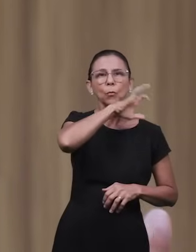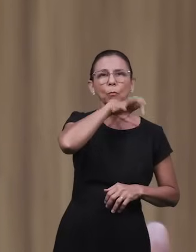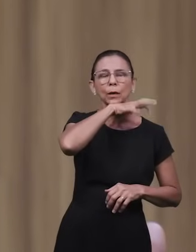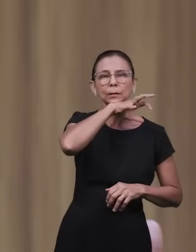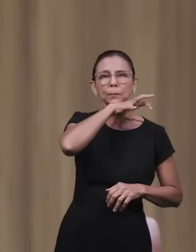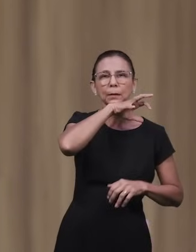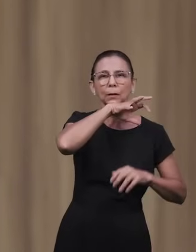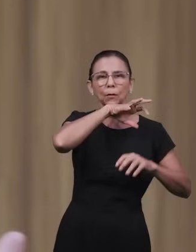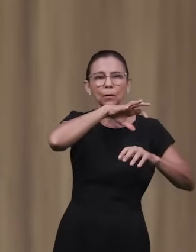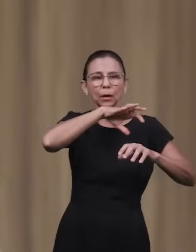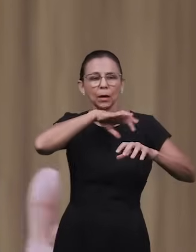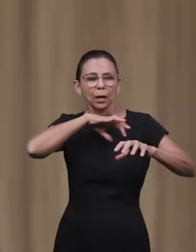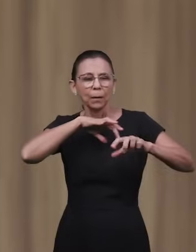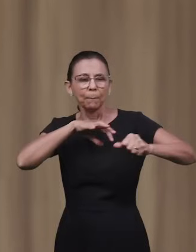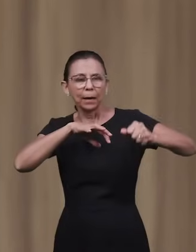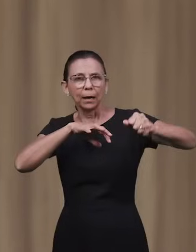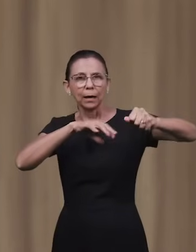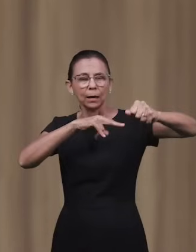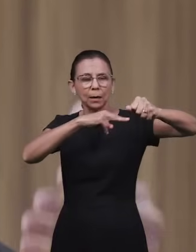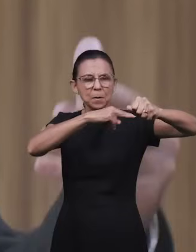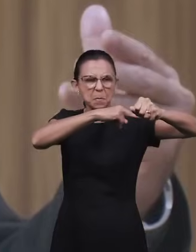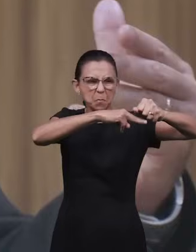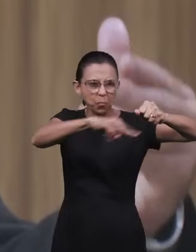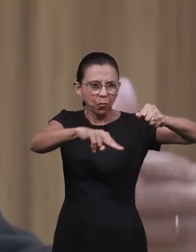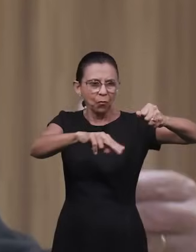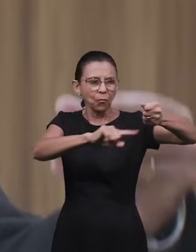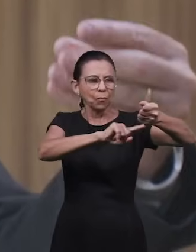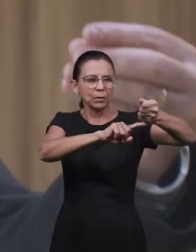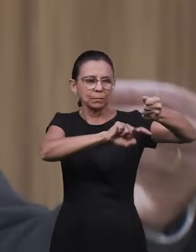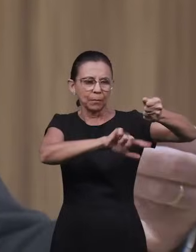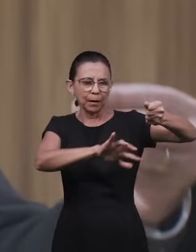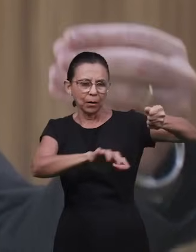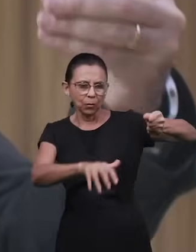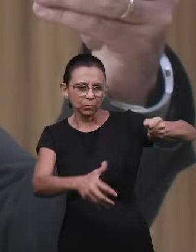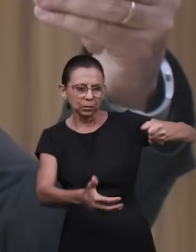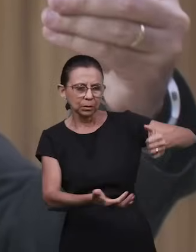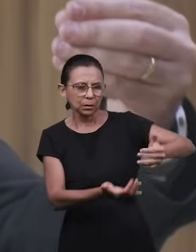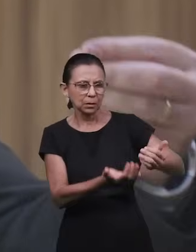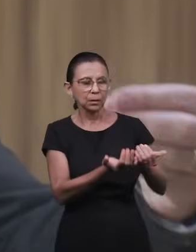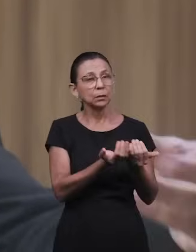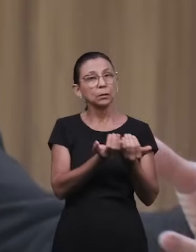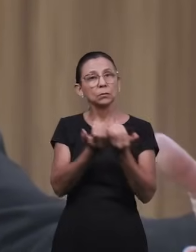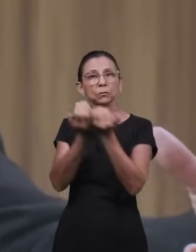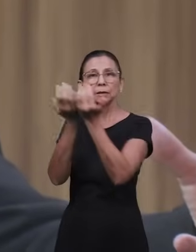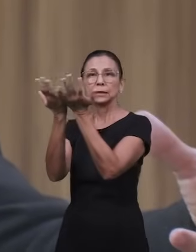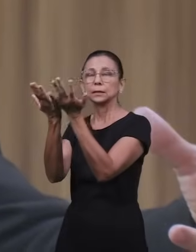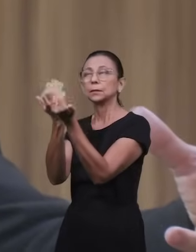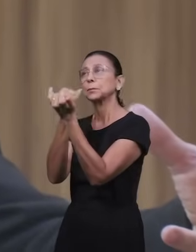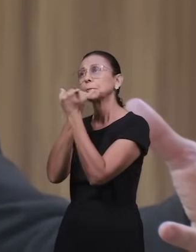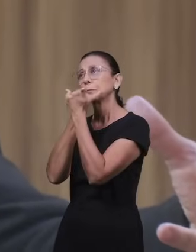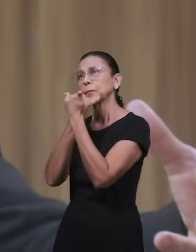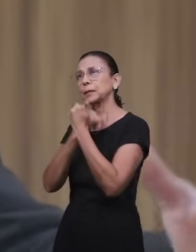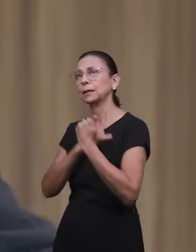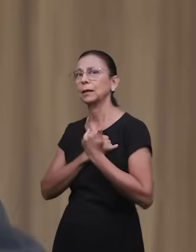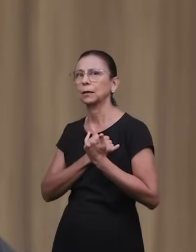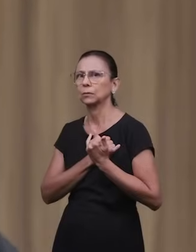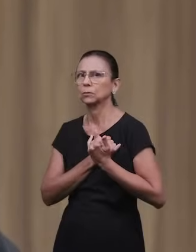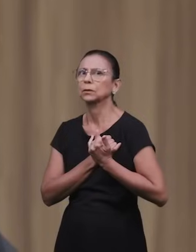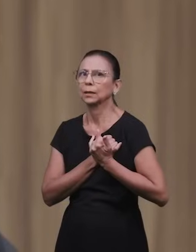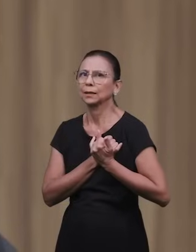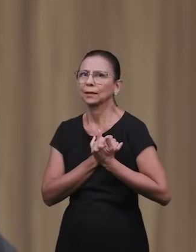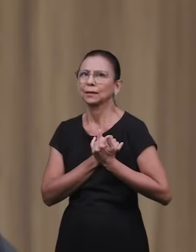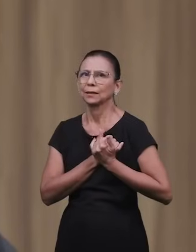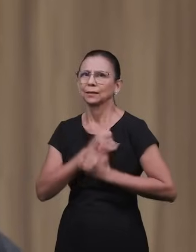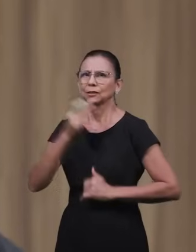precisamos mais do sacrifício de animais, Amém. porque temos Glória o a sacrifício uma vez e de forma suficiente, Eterno, né? né? Glória a